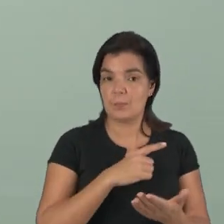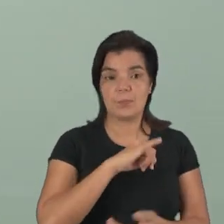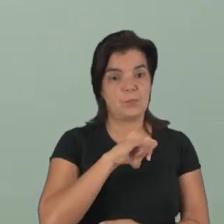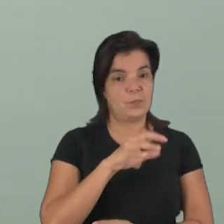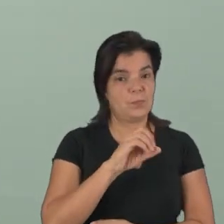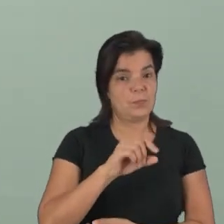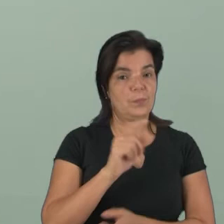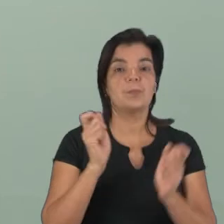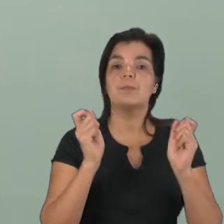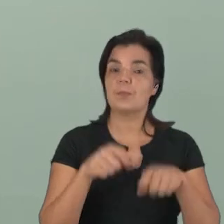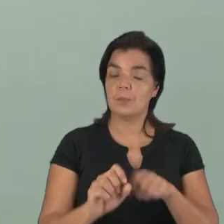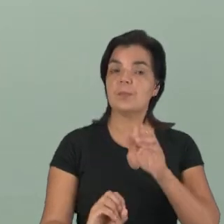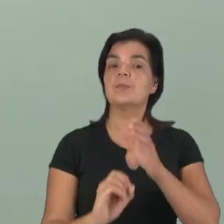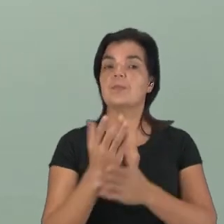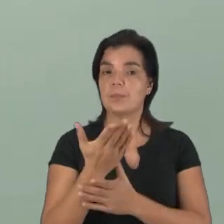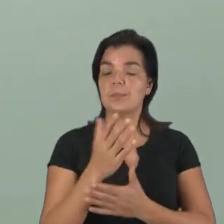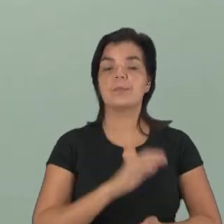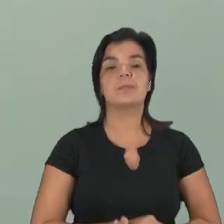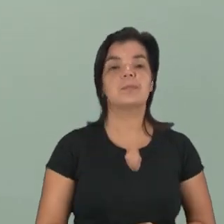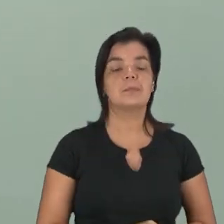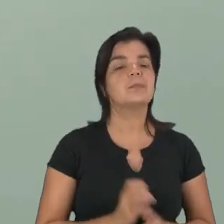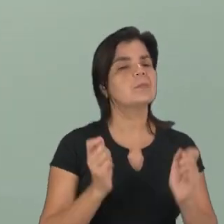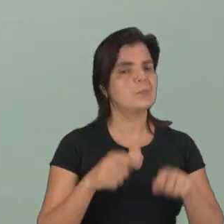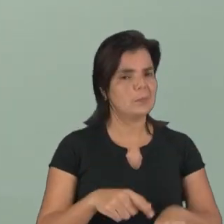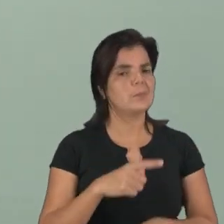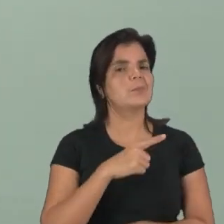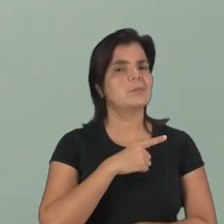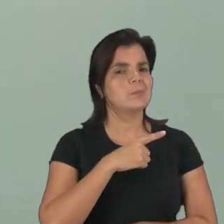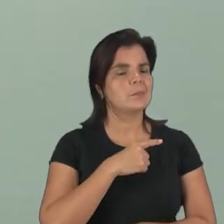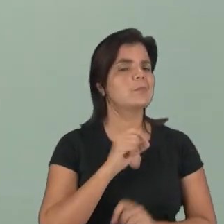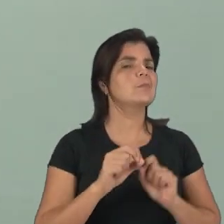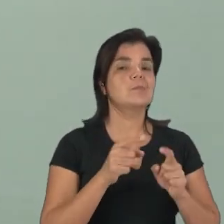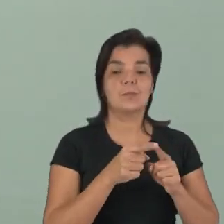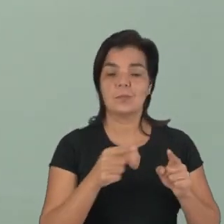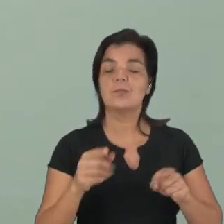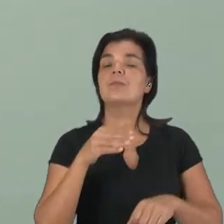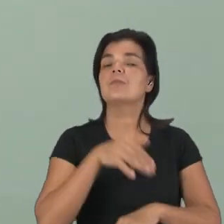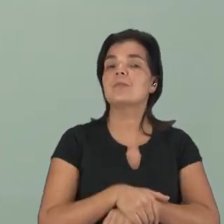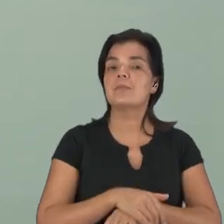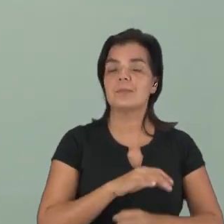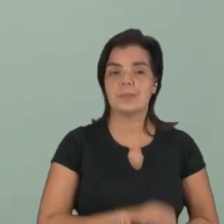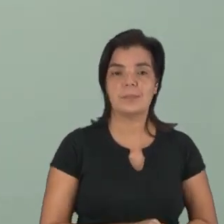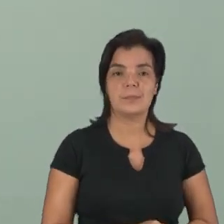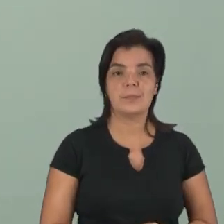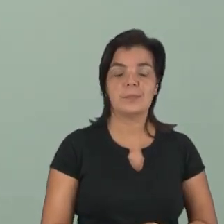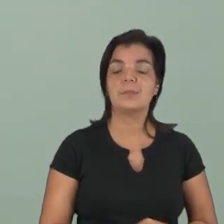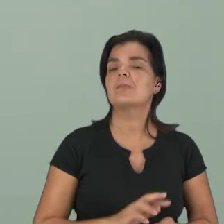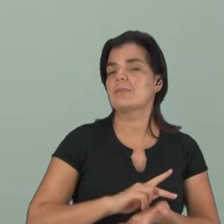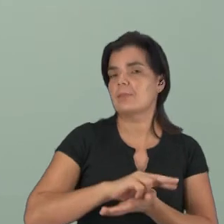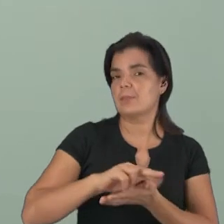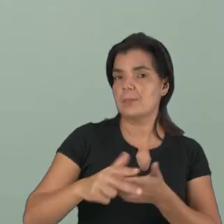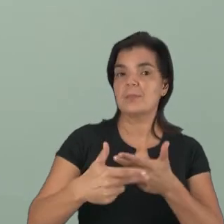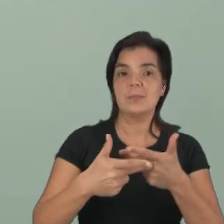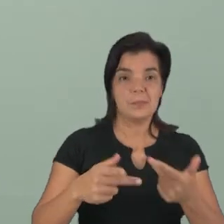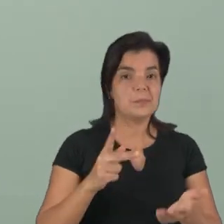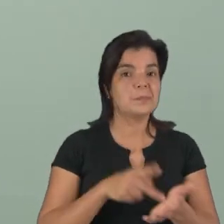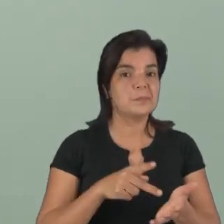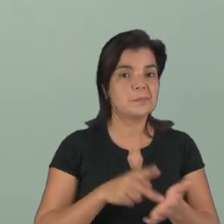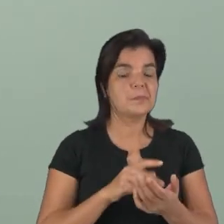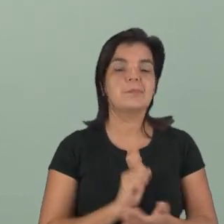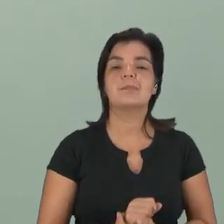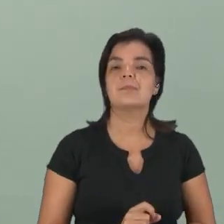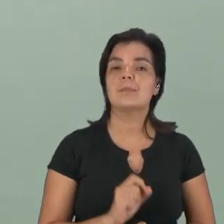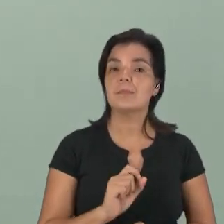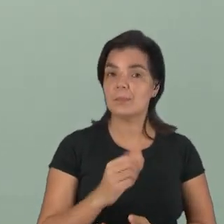que o João ainda pode realizar poderia estar realizando durante a noite muitas atividades não é mesmo